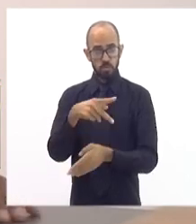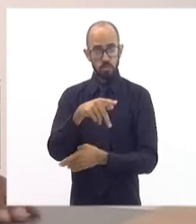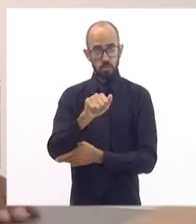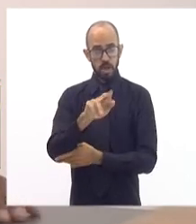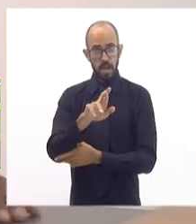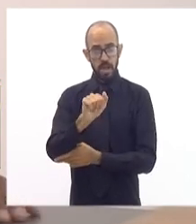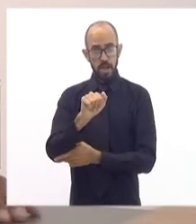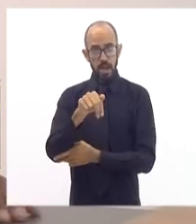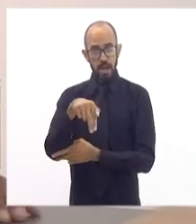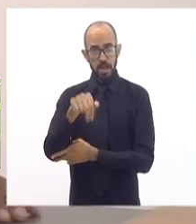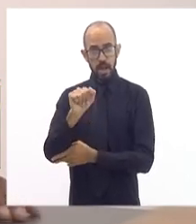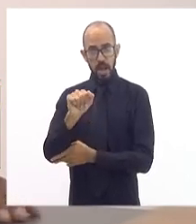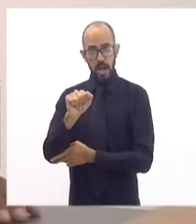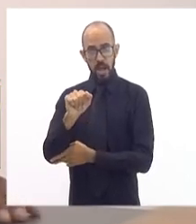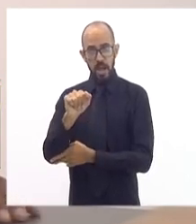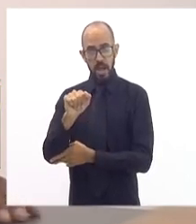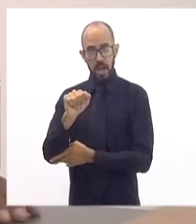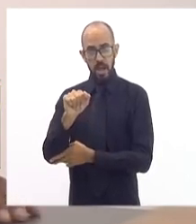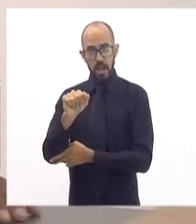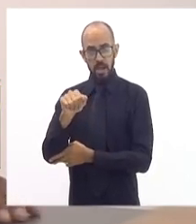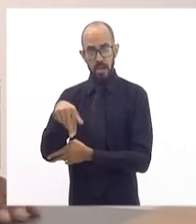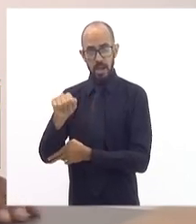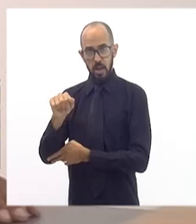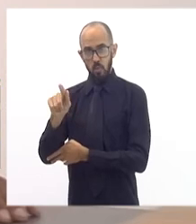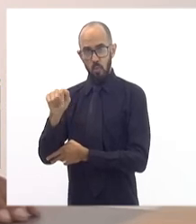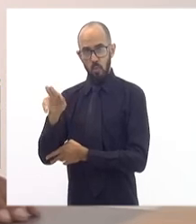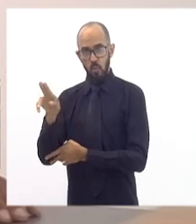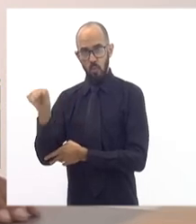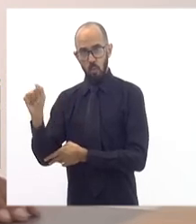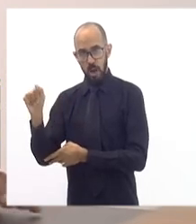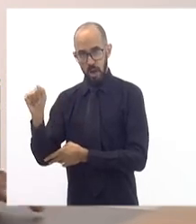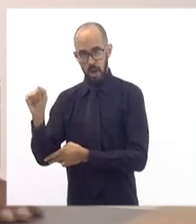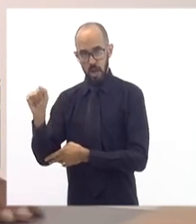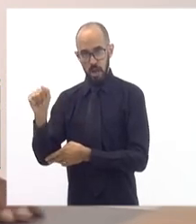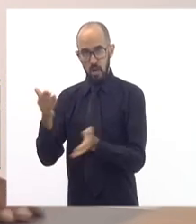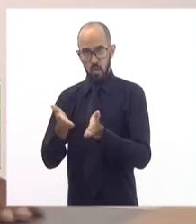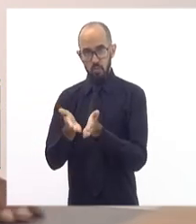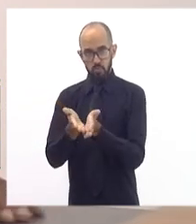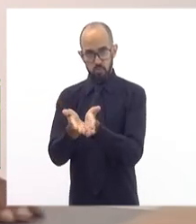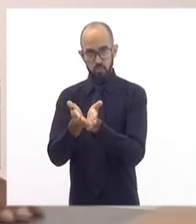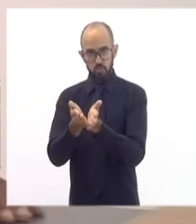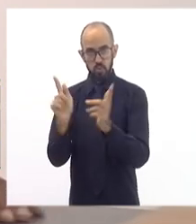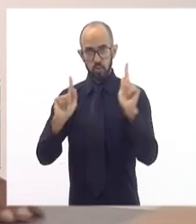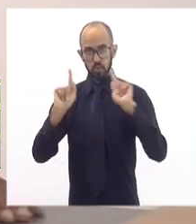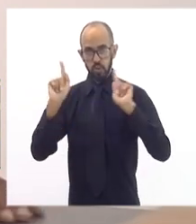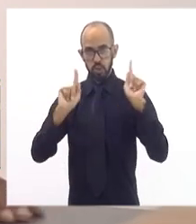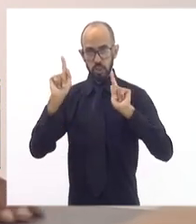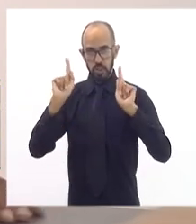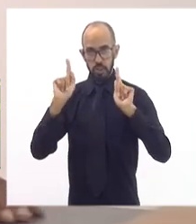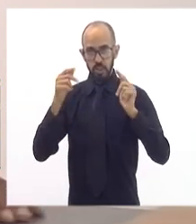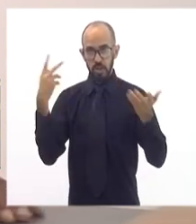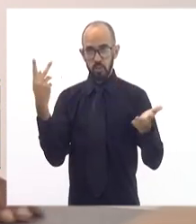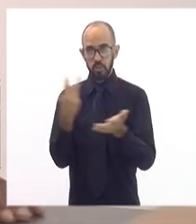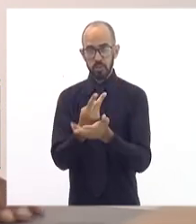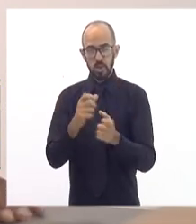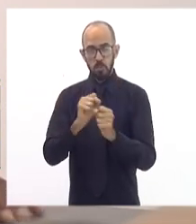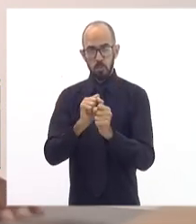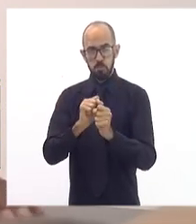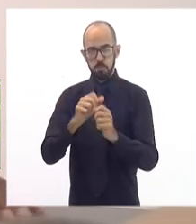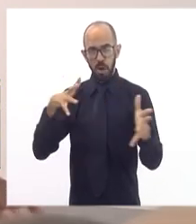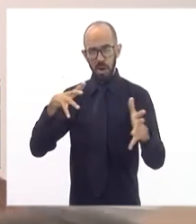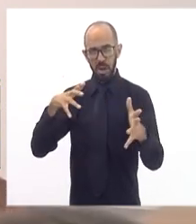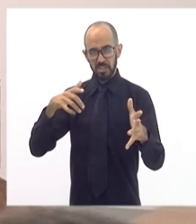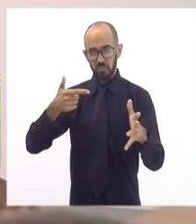ou navio chileno Vicunha e que teve uma onda de choque de 25 Km de